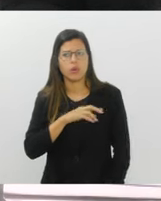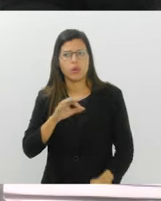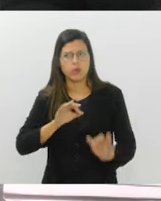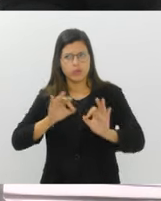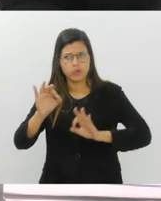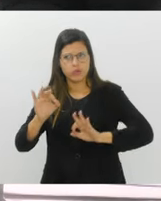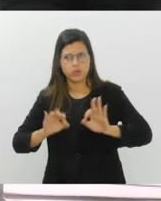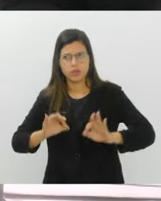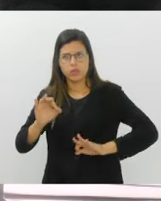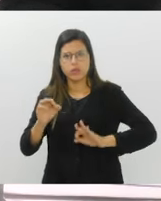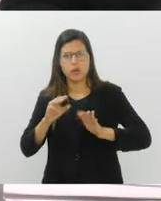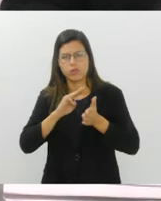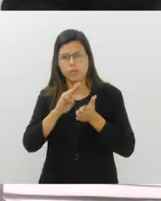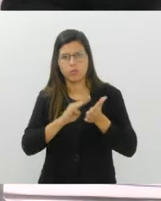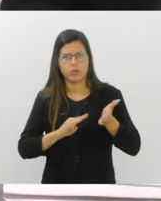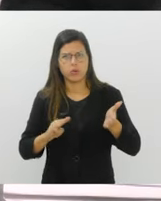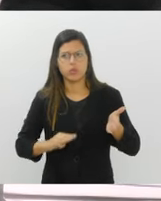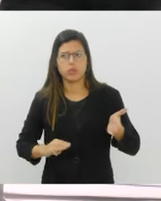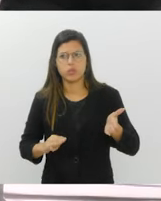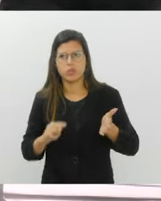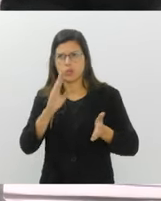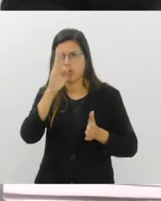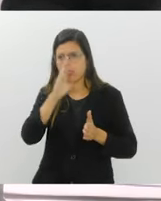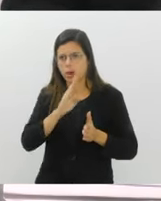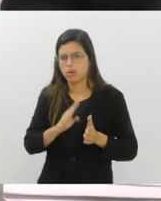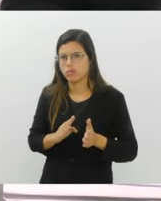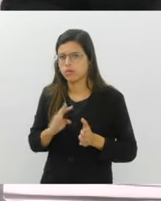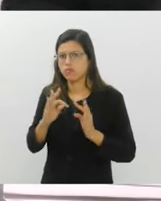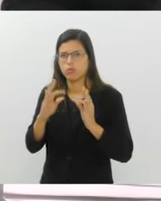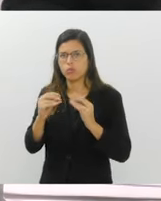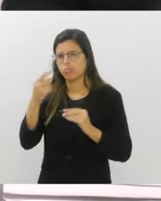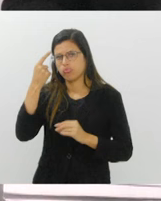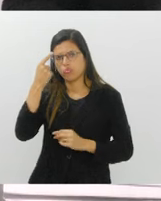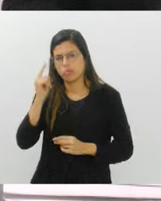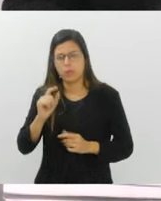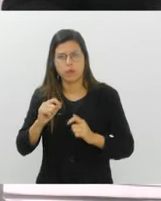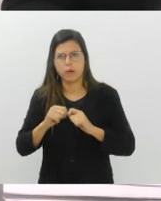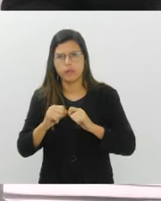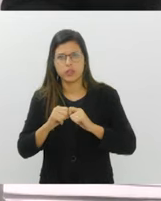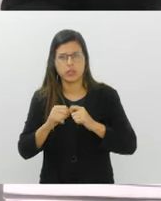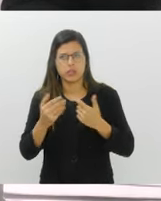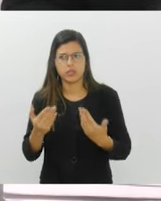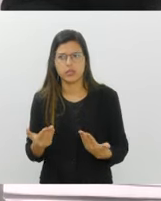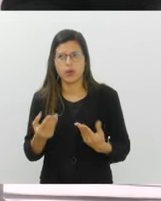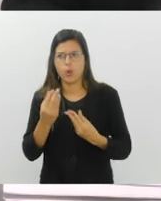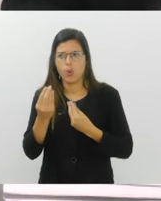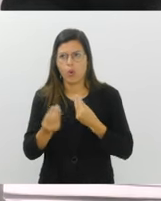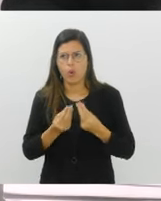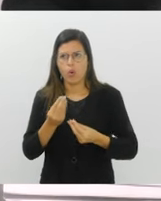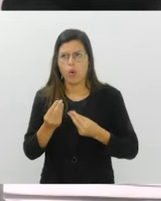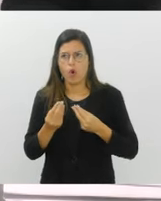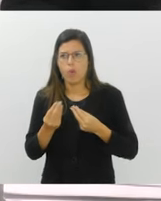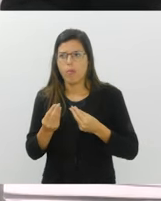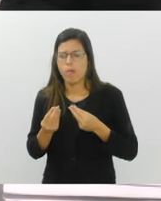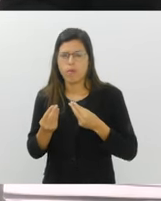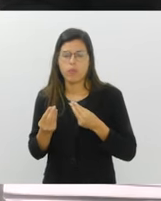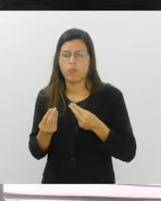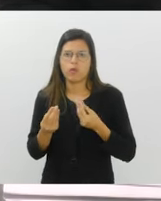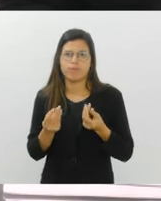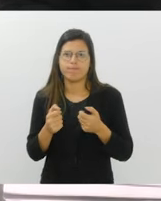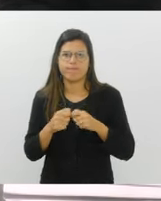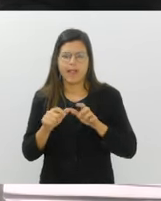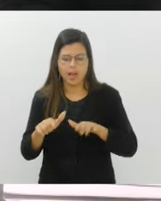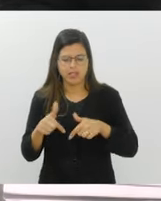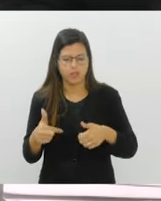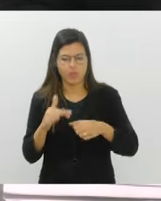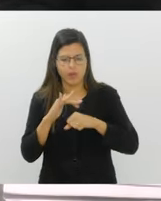de uma metodologia que o Brasil inteiro estava sem saber o que fazer, que foi como lidar com a pandemia. como lidar com uma